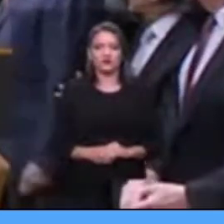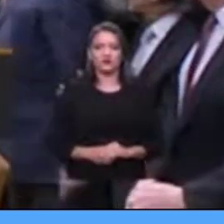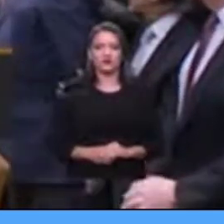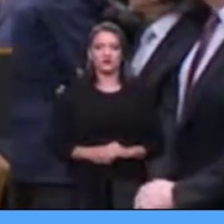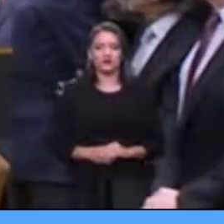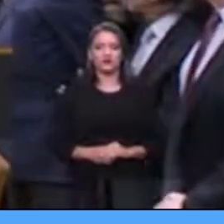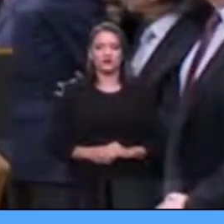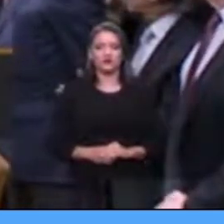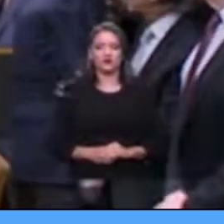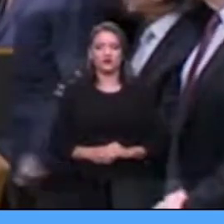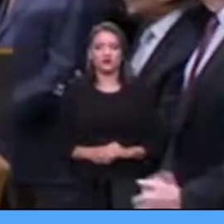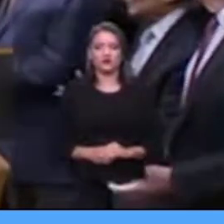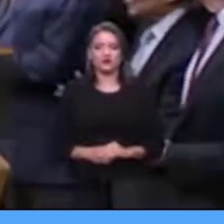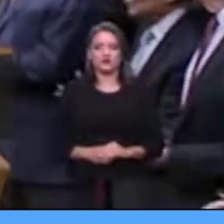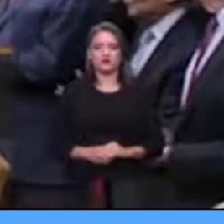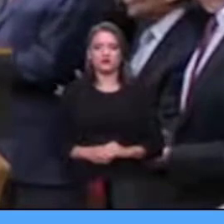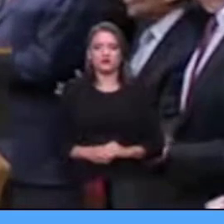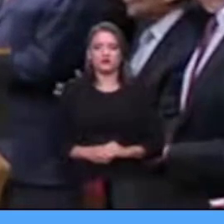Silva.